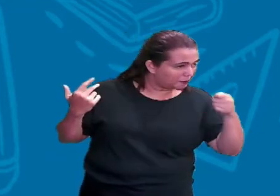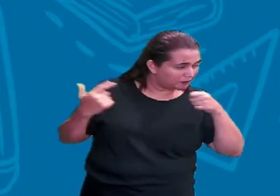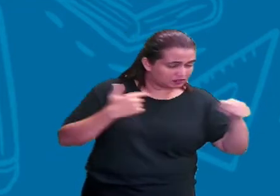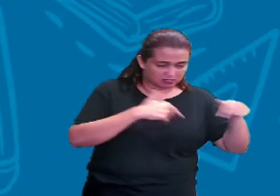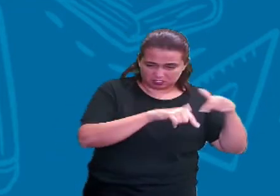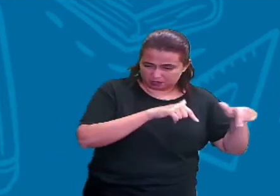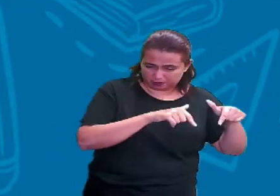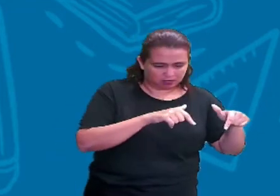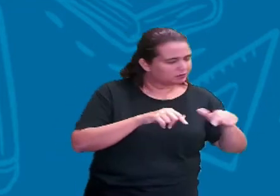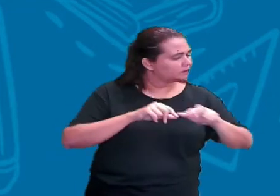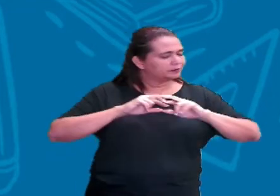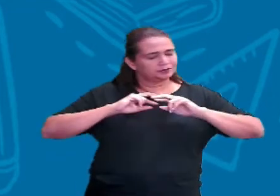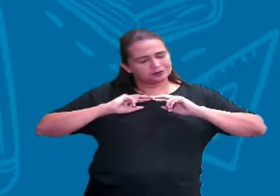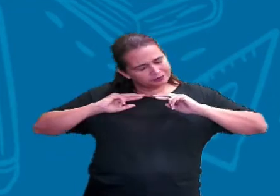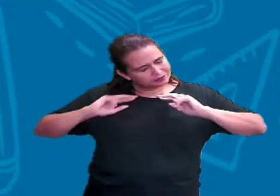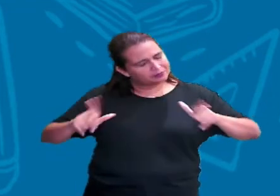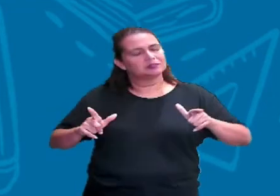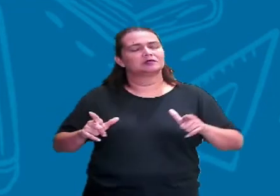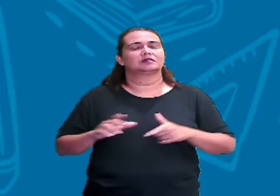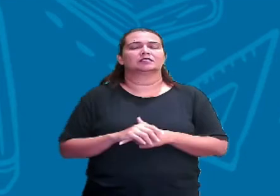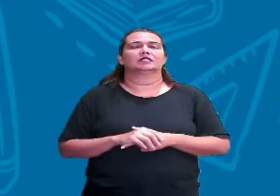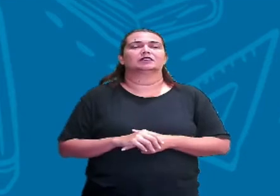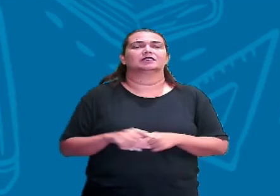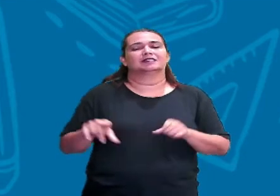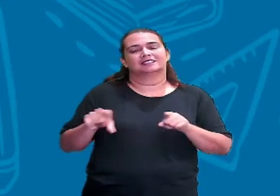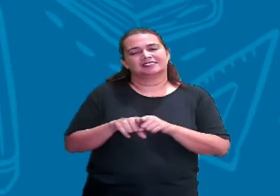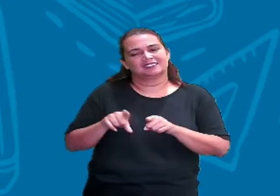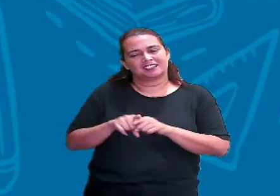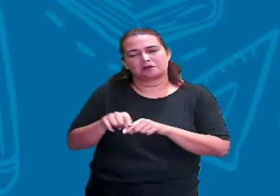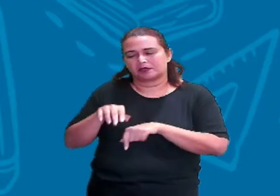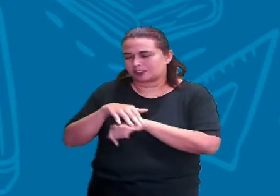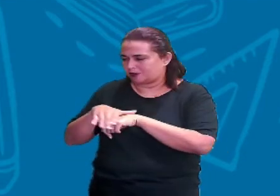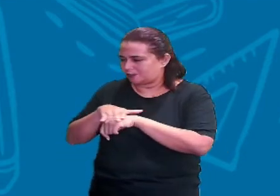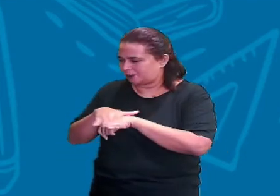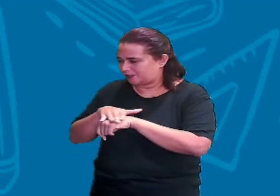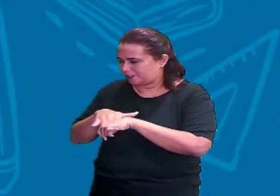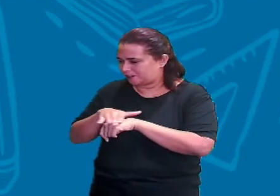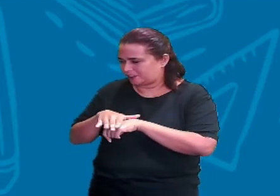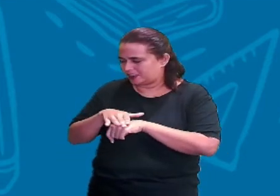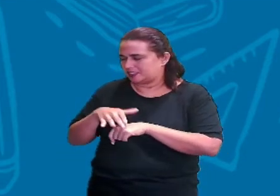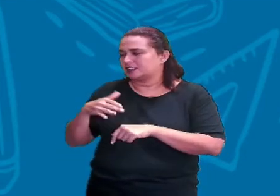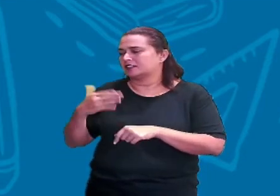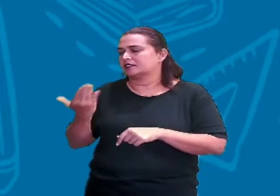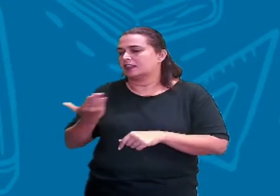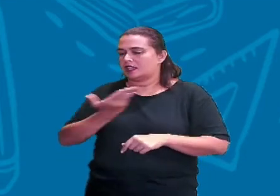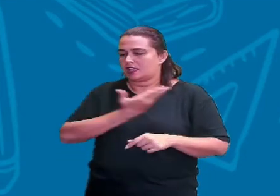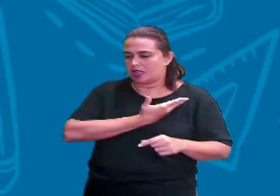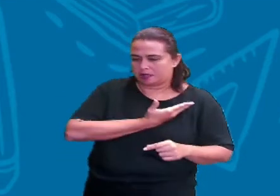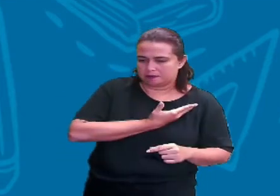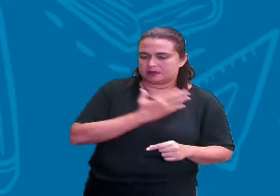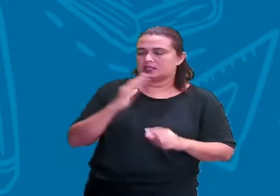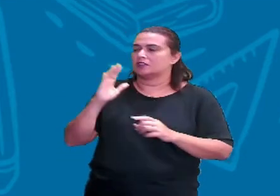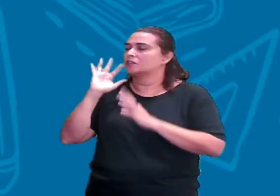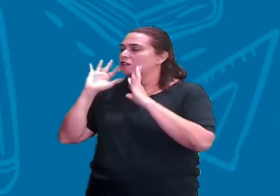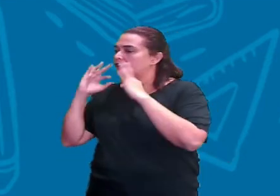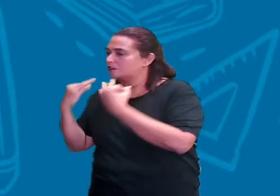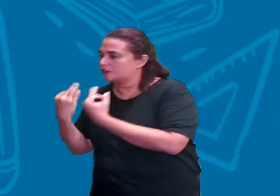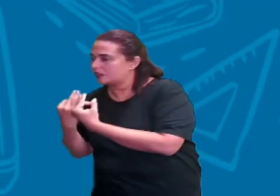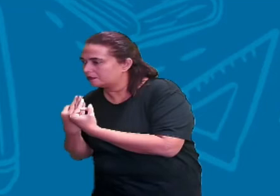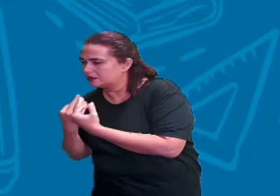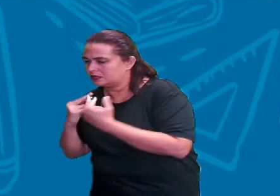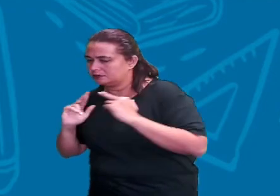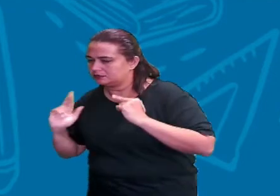serão diferentes daqueles usados para falar com pais e avós. Então, as variações estilísticas respeitam a situação da